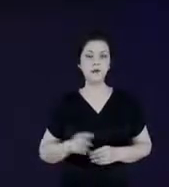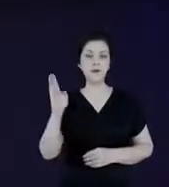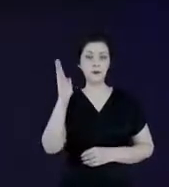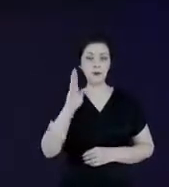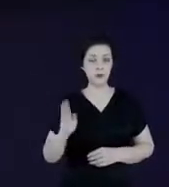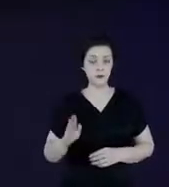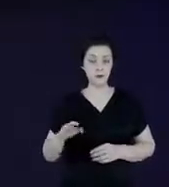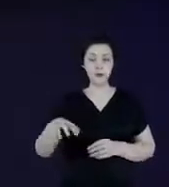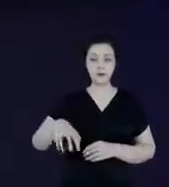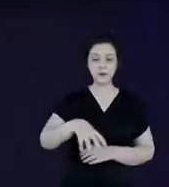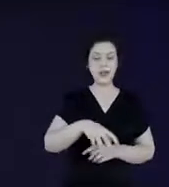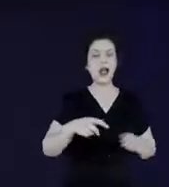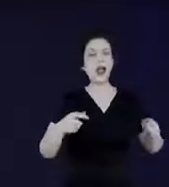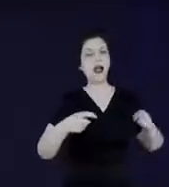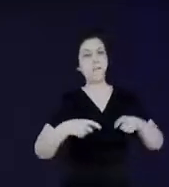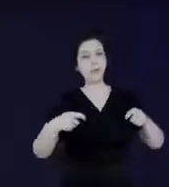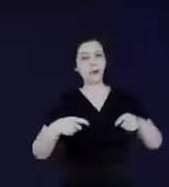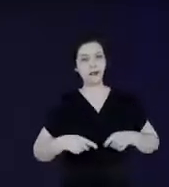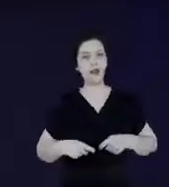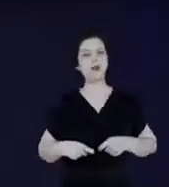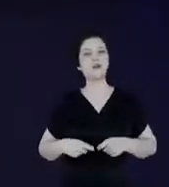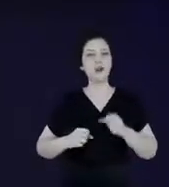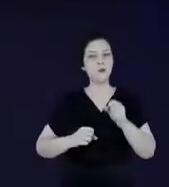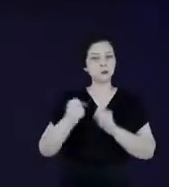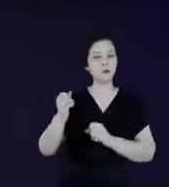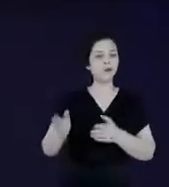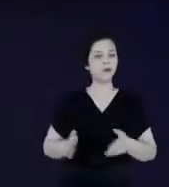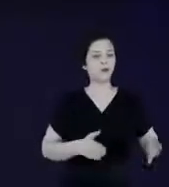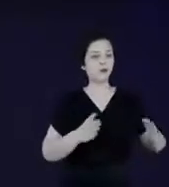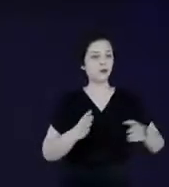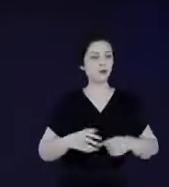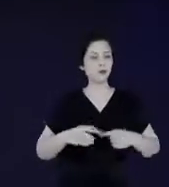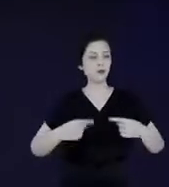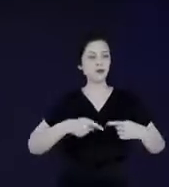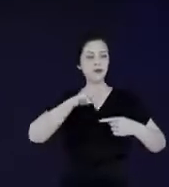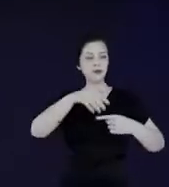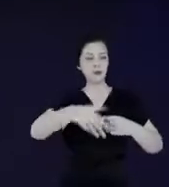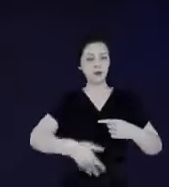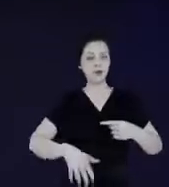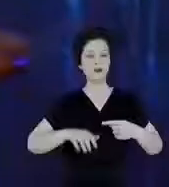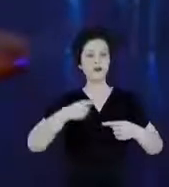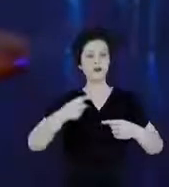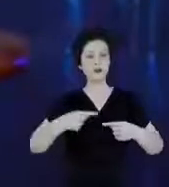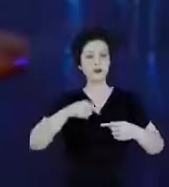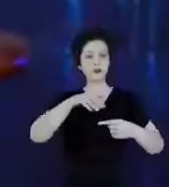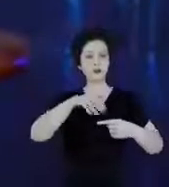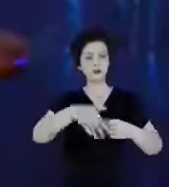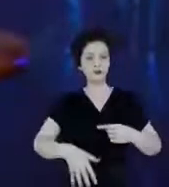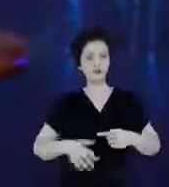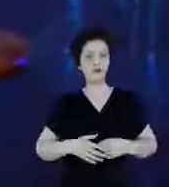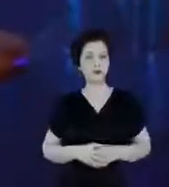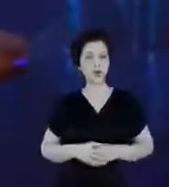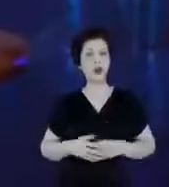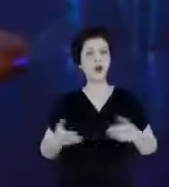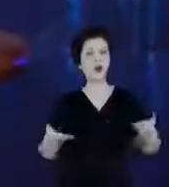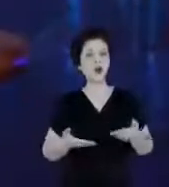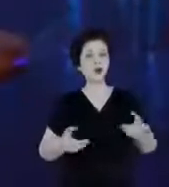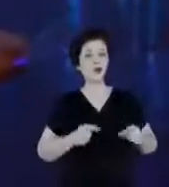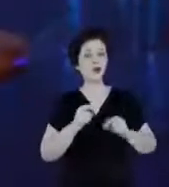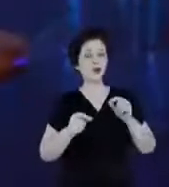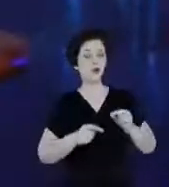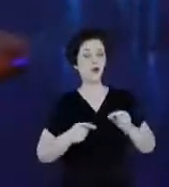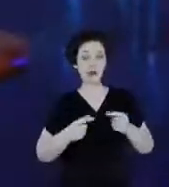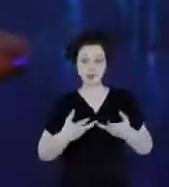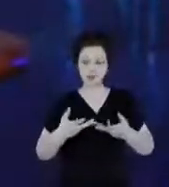é a capacidade de gerar energia. Então, eu acho que o que a gente mais pode fazer nesse momento, e é por isso que eu vim aqui hoje atender esse convite e